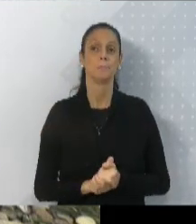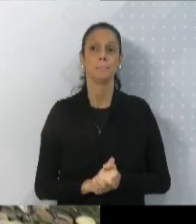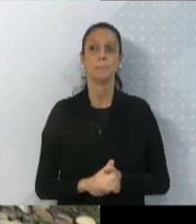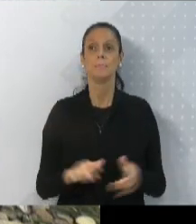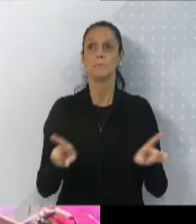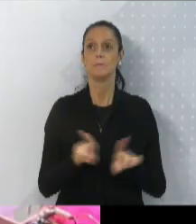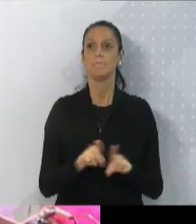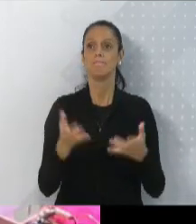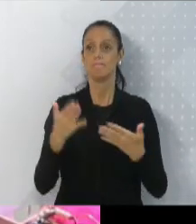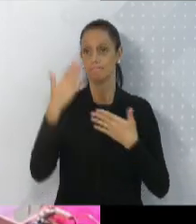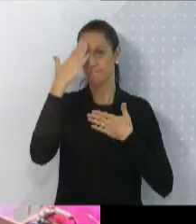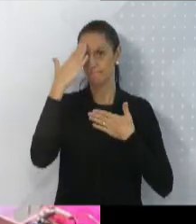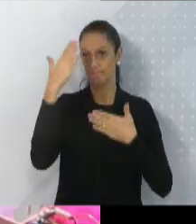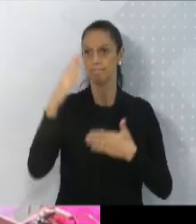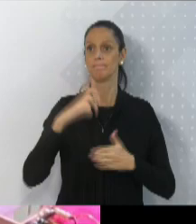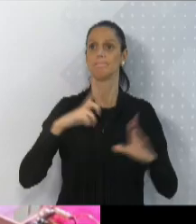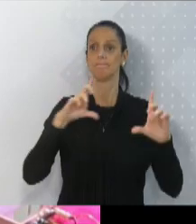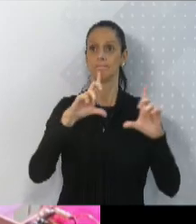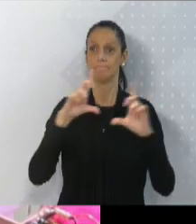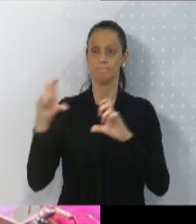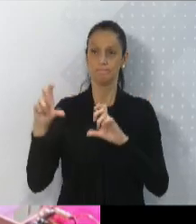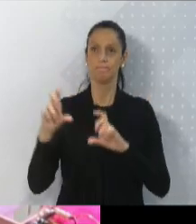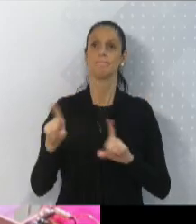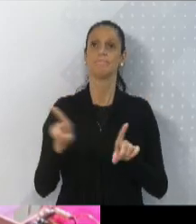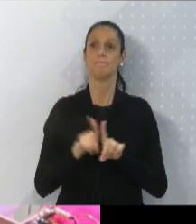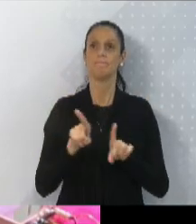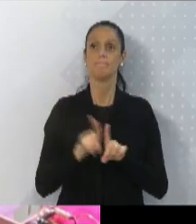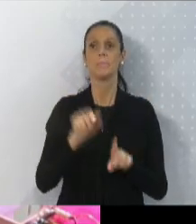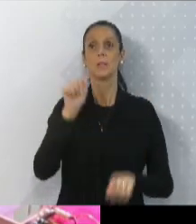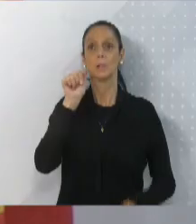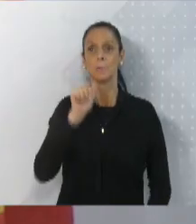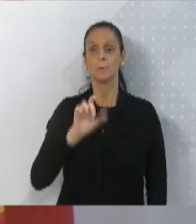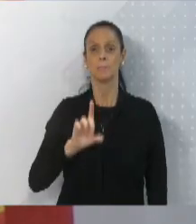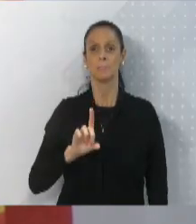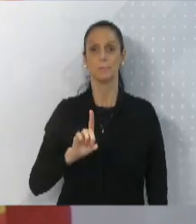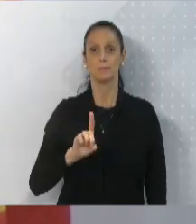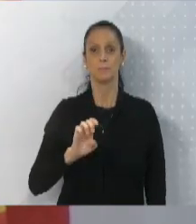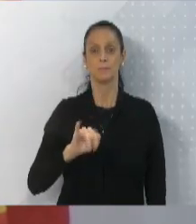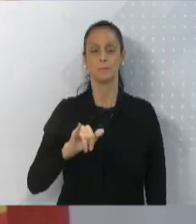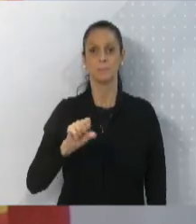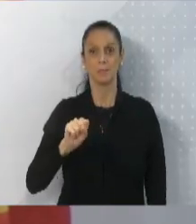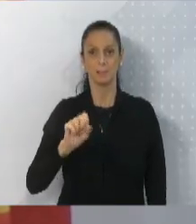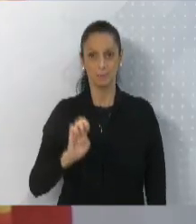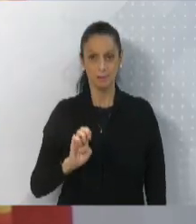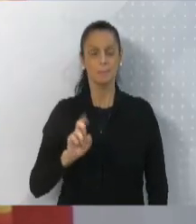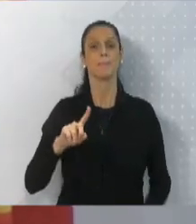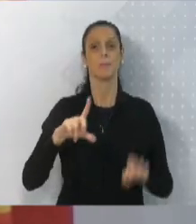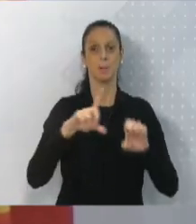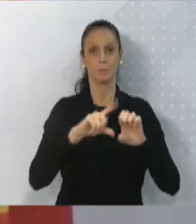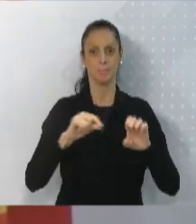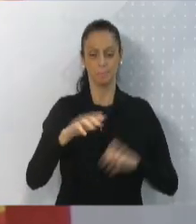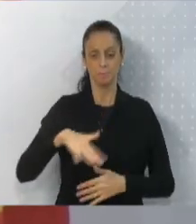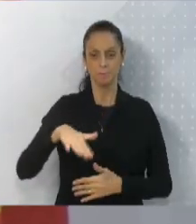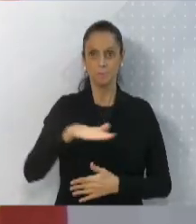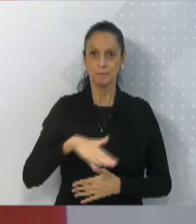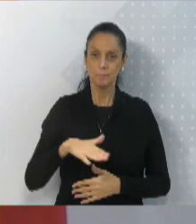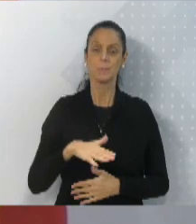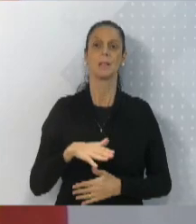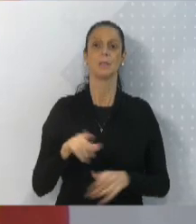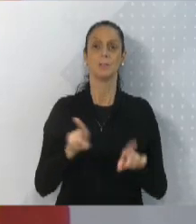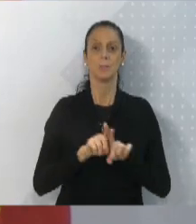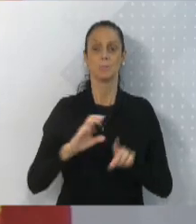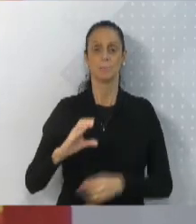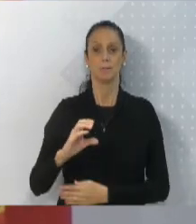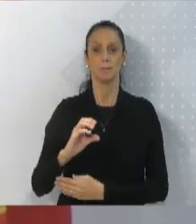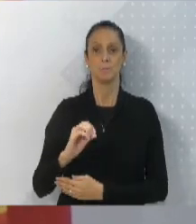agradecimento também tem foto aí Nery da senhora Deise uma empreendedora da área de negócios de consórcio na cidade